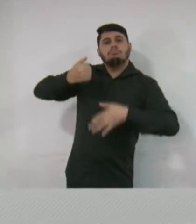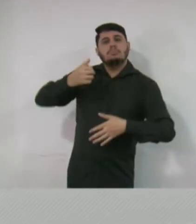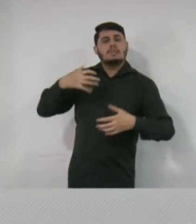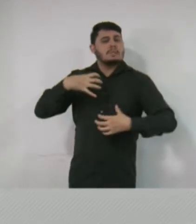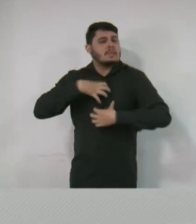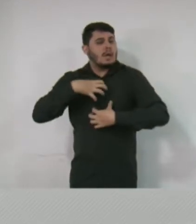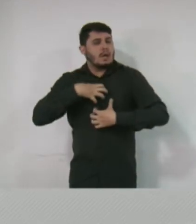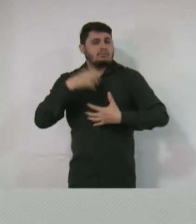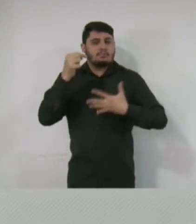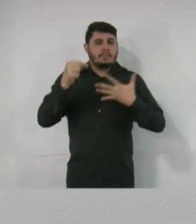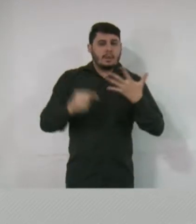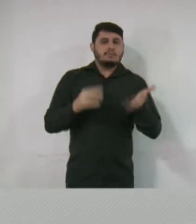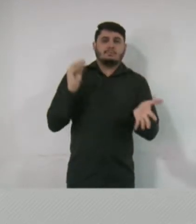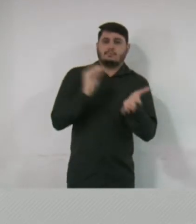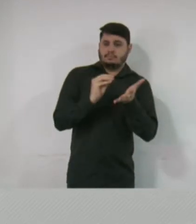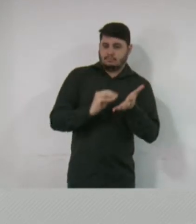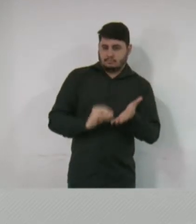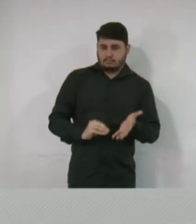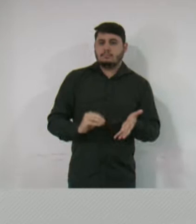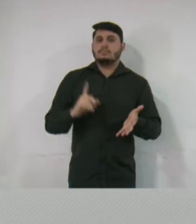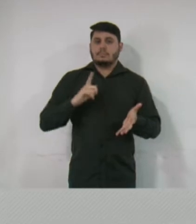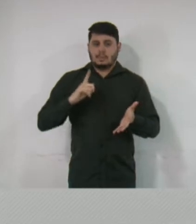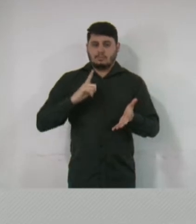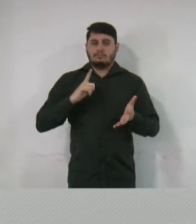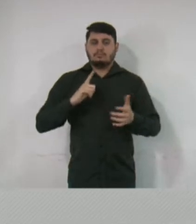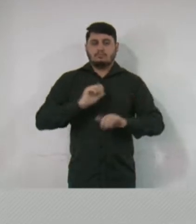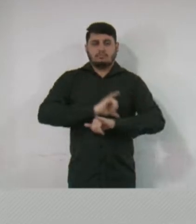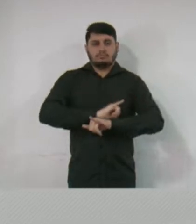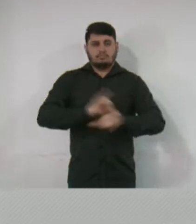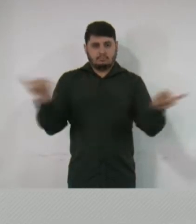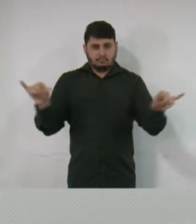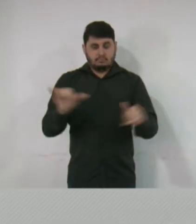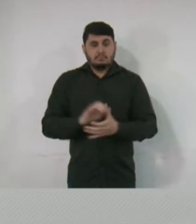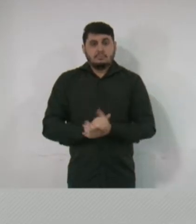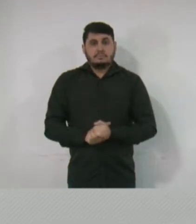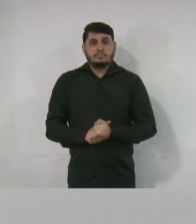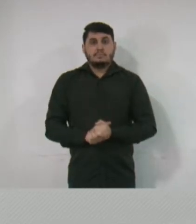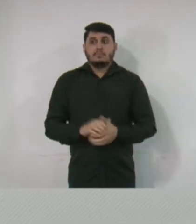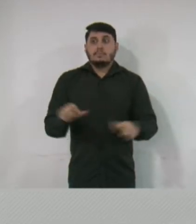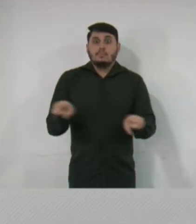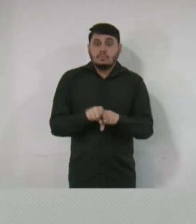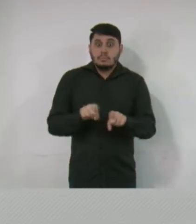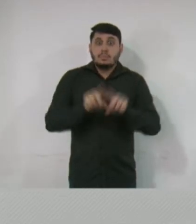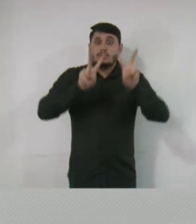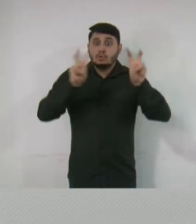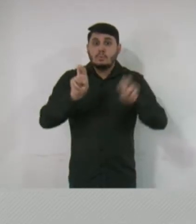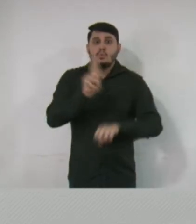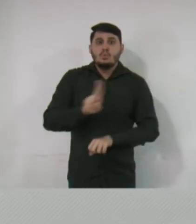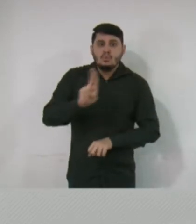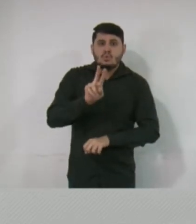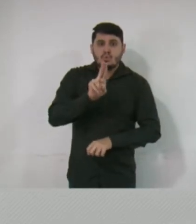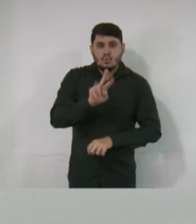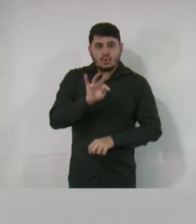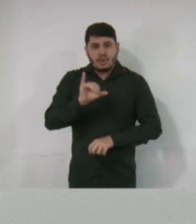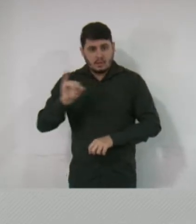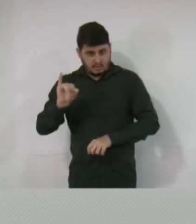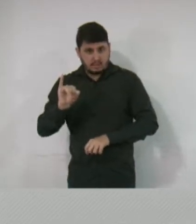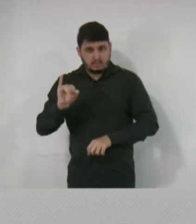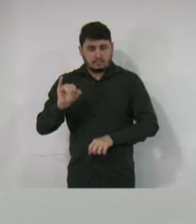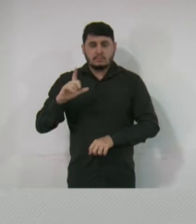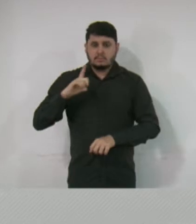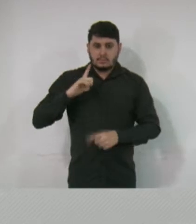Aqui também solicitações de UTI, a gente tem uma redução importante nessa última semana nas solicitações. A gente chegou a